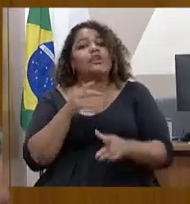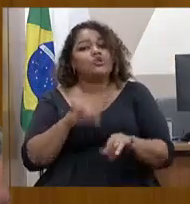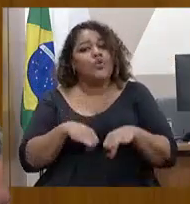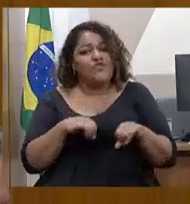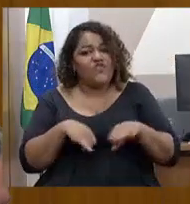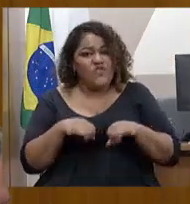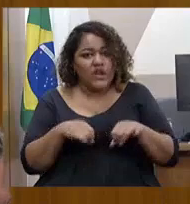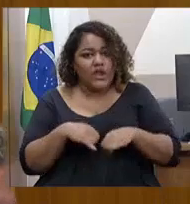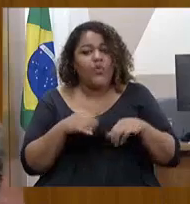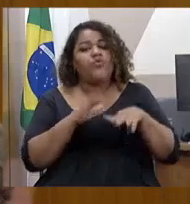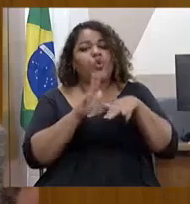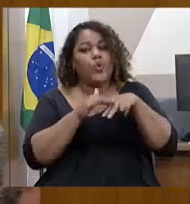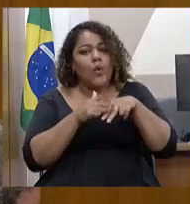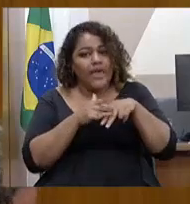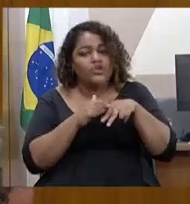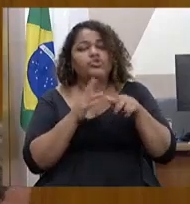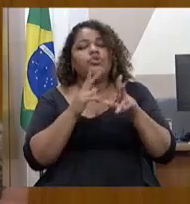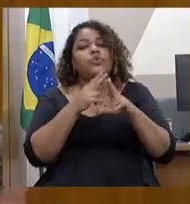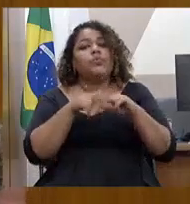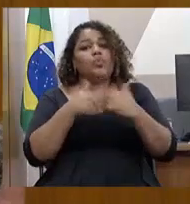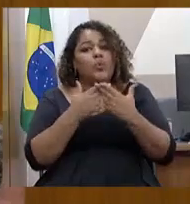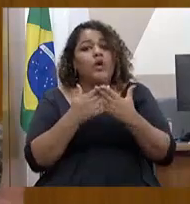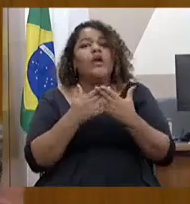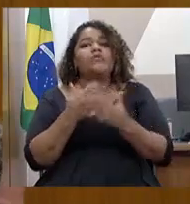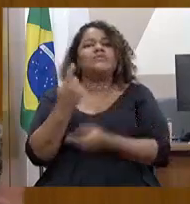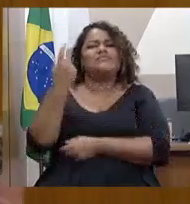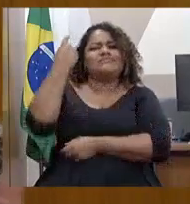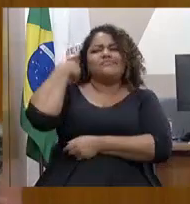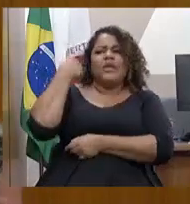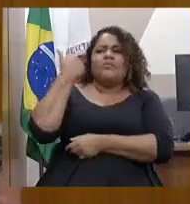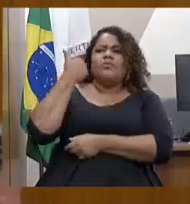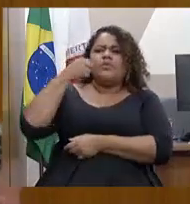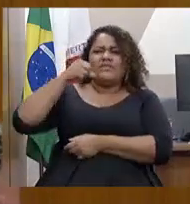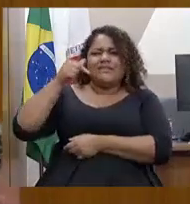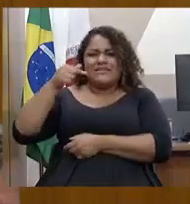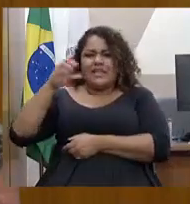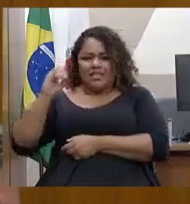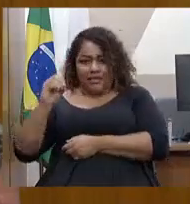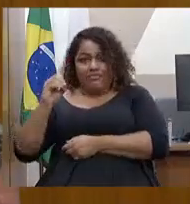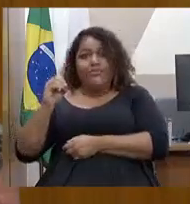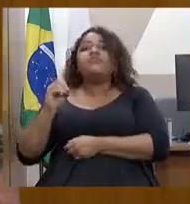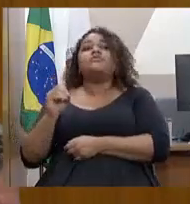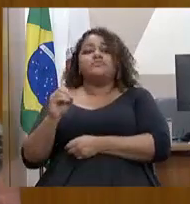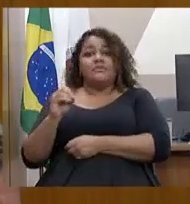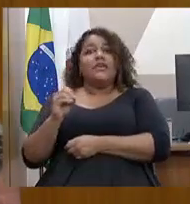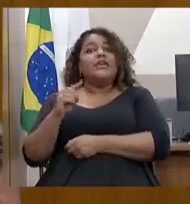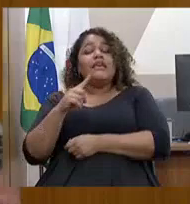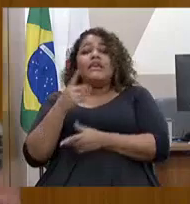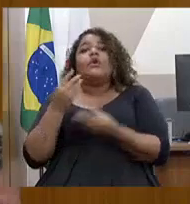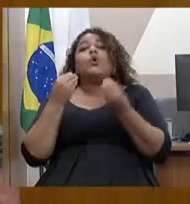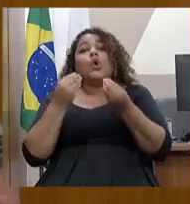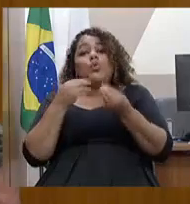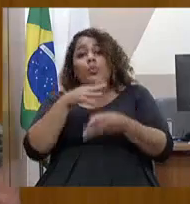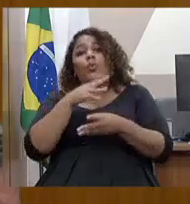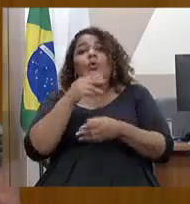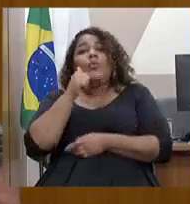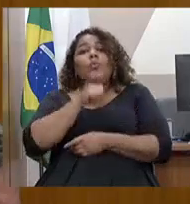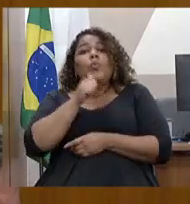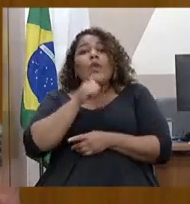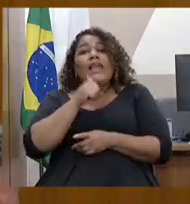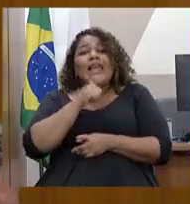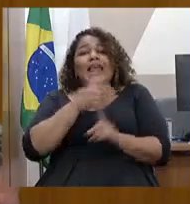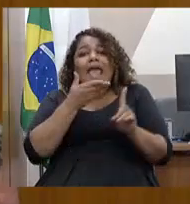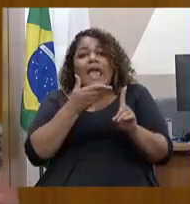esse trabalho porque é alarmante a situação das mulheres que tem que